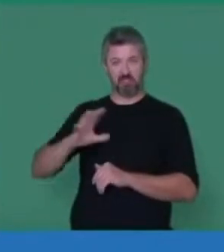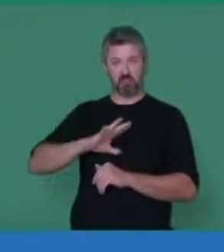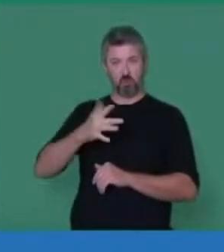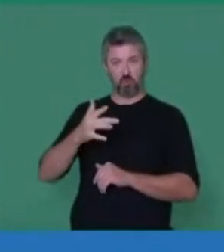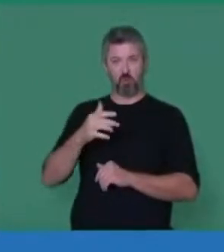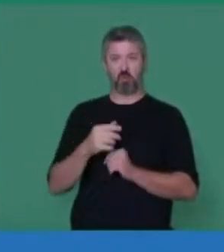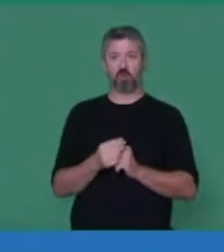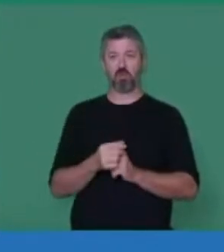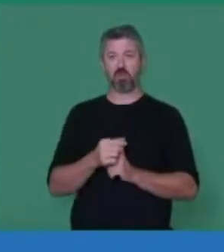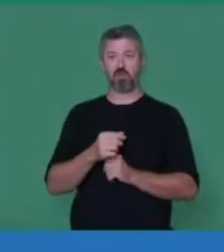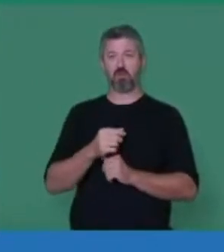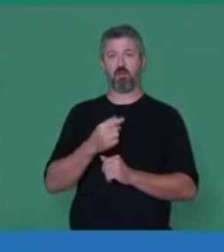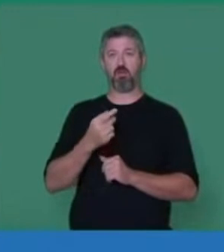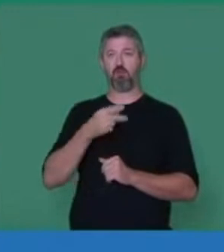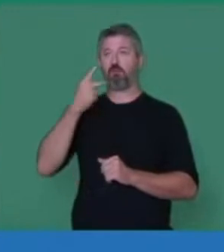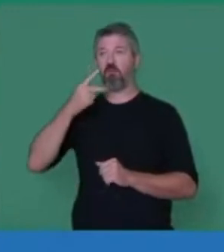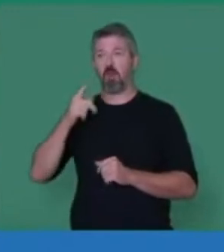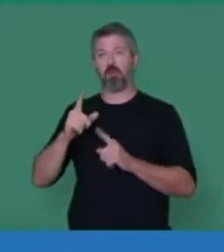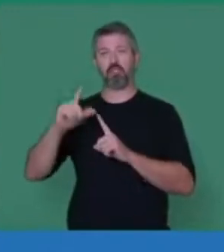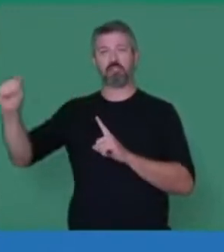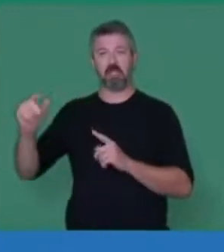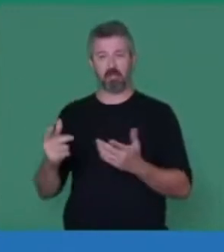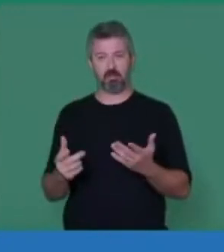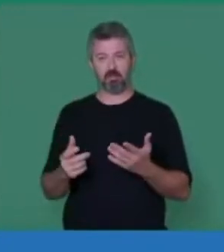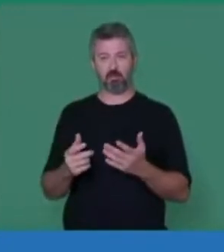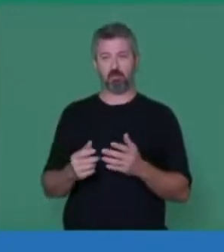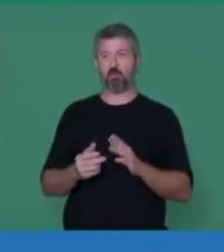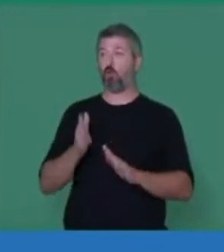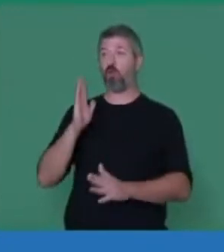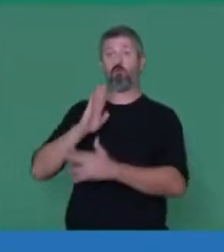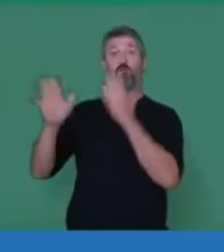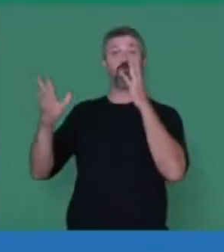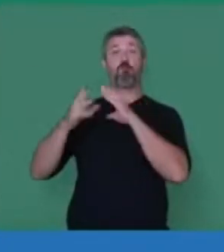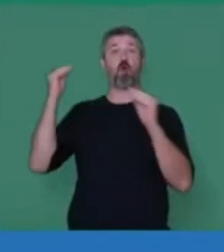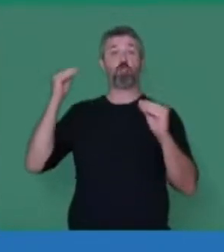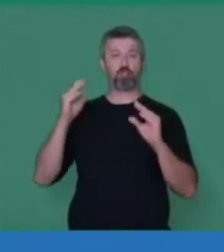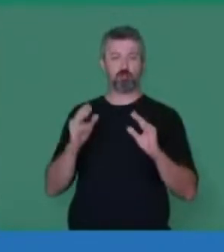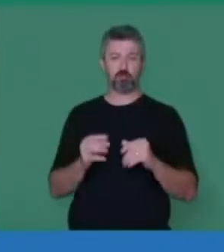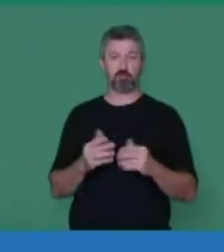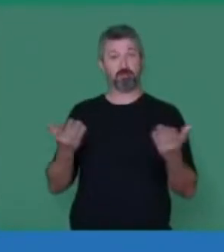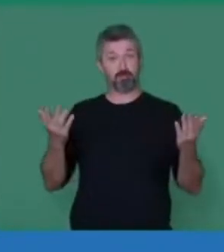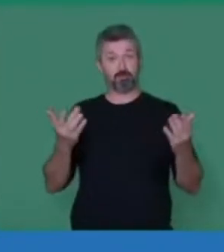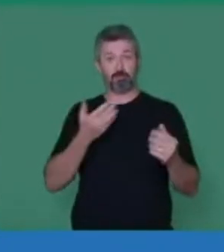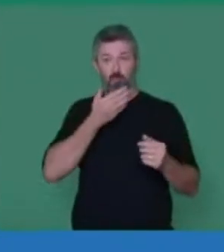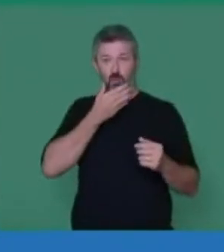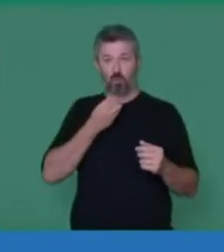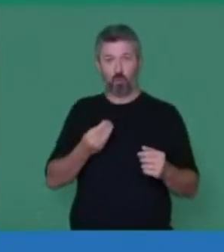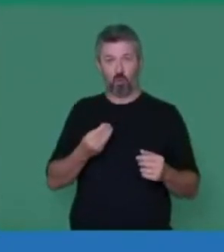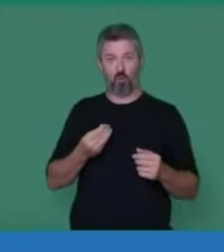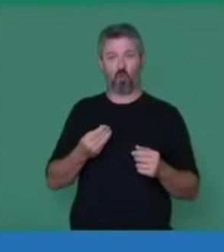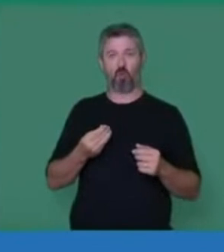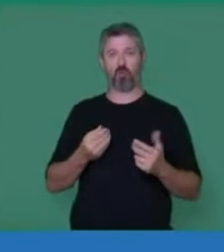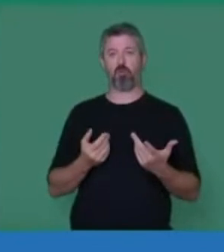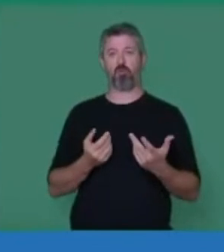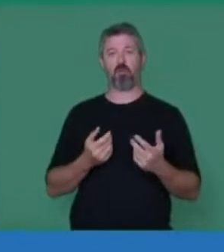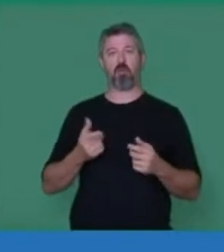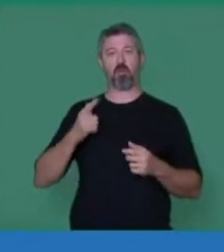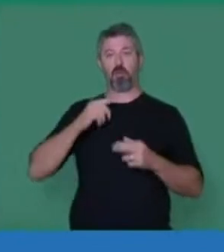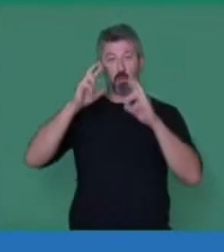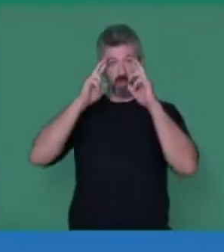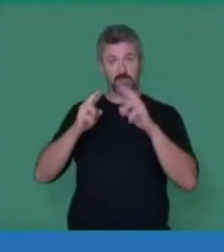de falar e depois ficar no plenário, né? Fala e sai correndo. Quer dizer, é um homem que não consegue honrar nem o que tem no meio das